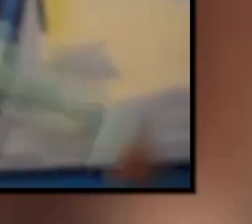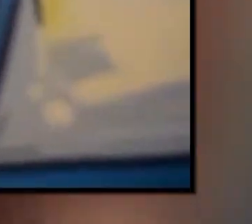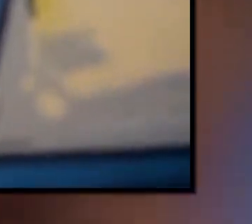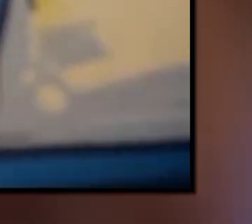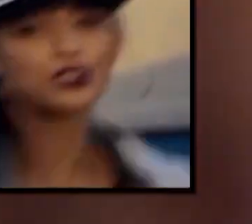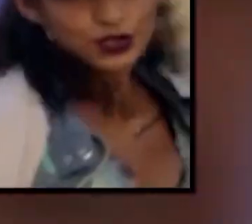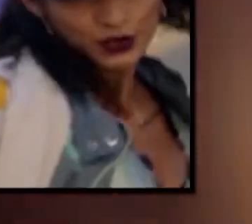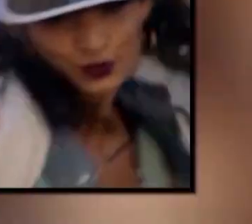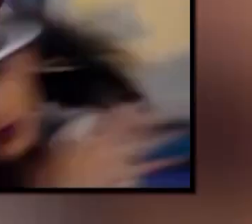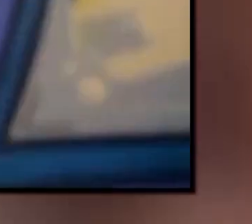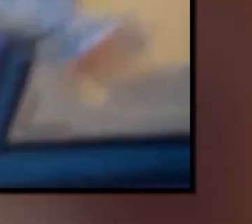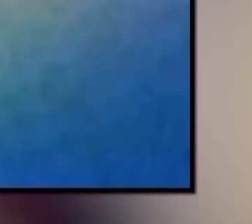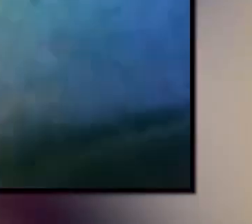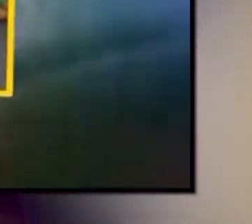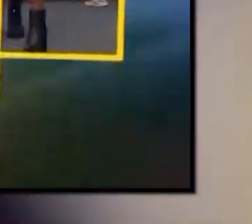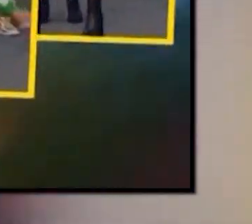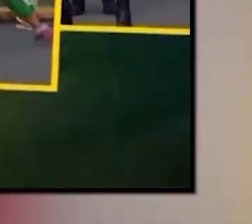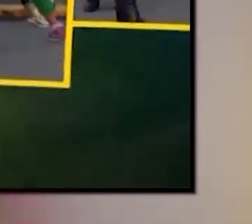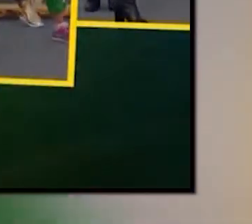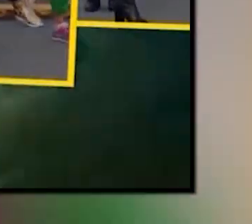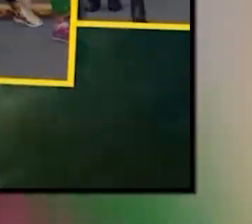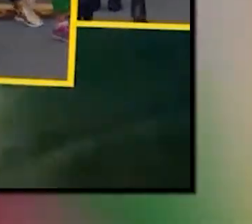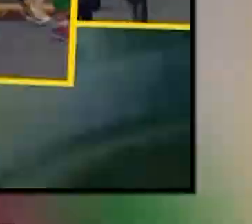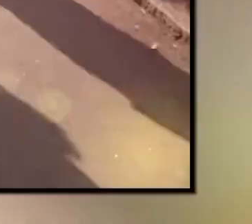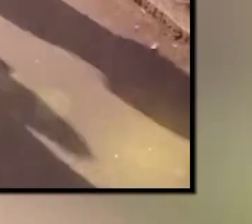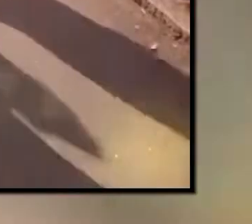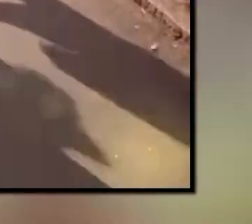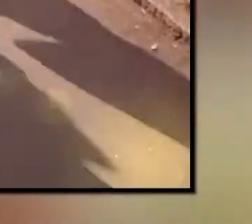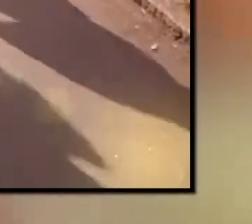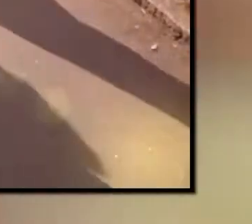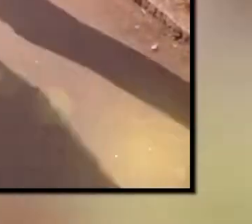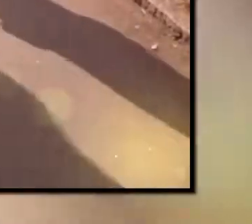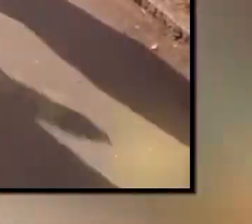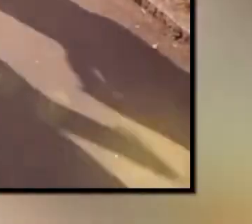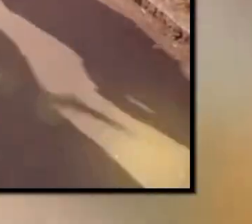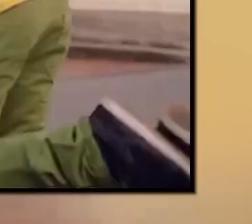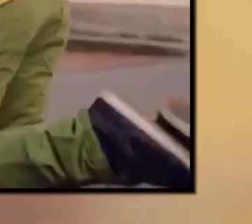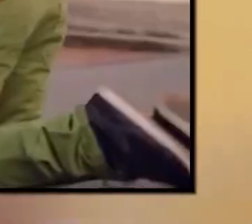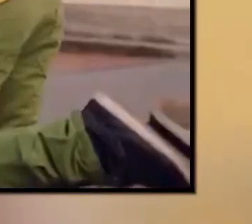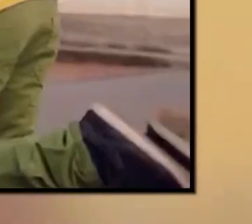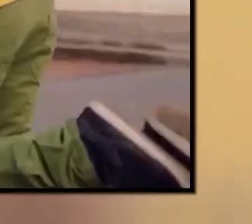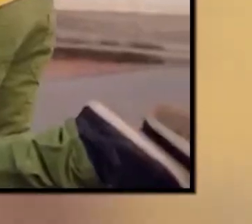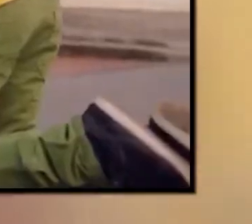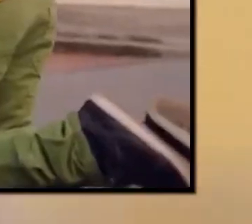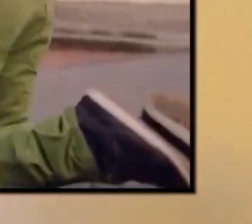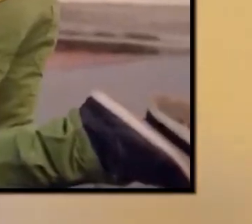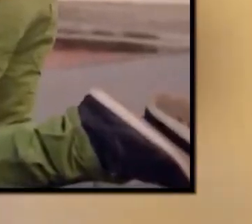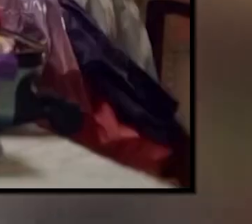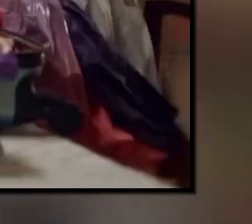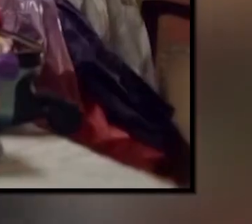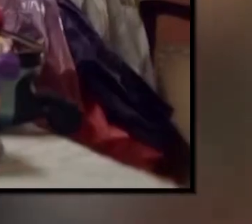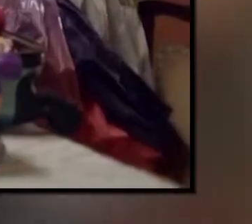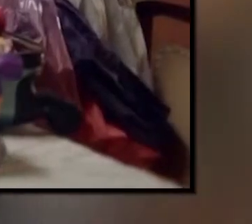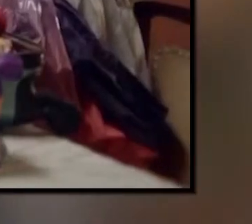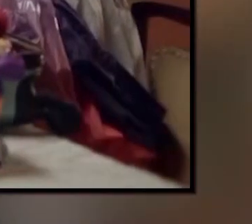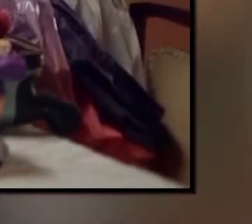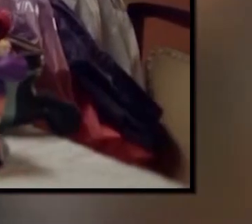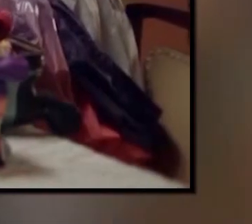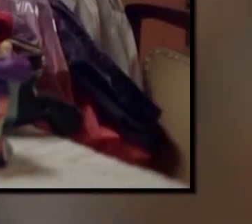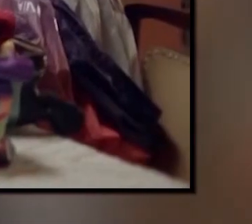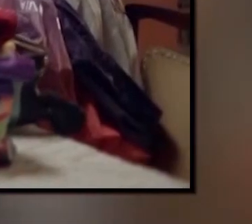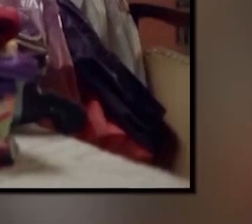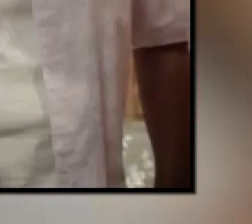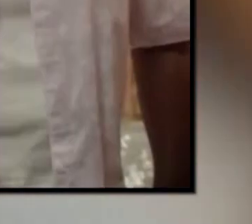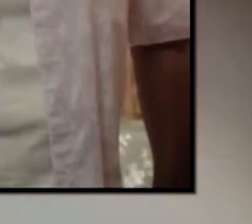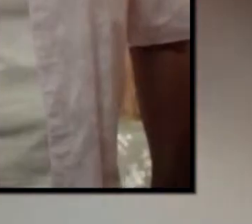Agora que tô aqui é pra ficar. Só colar. Quem é de dentro fica, quem tá de fora pode entrar. A braba da família aqui